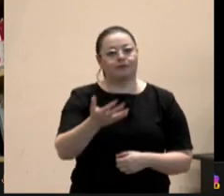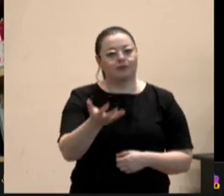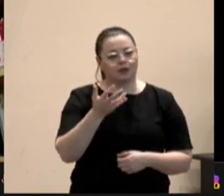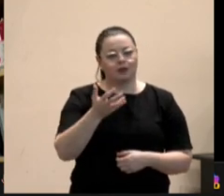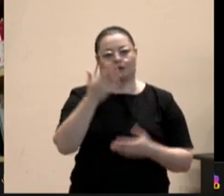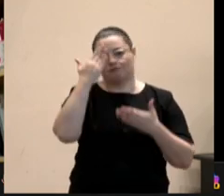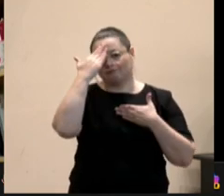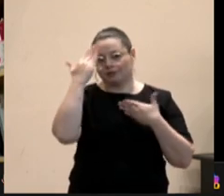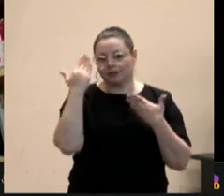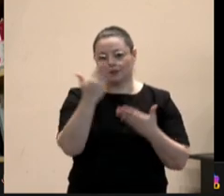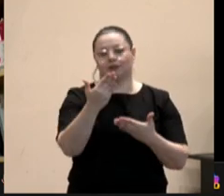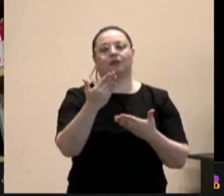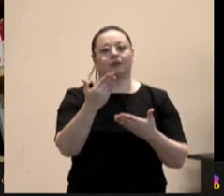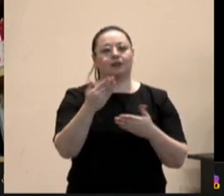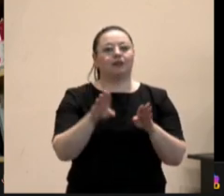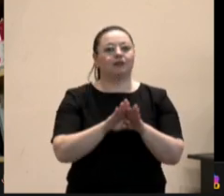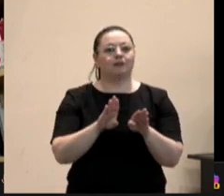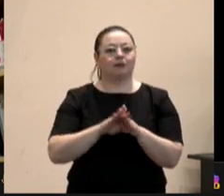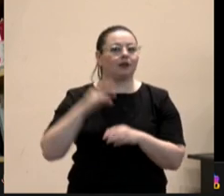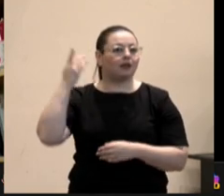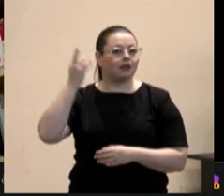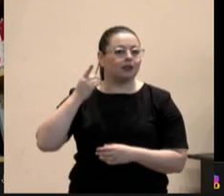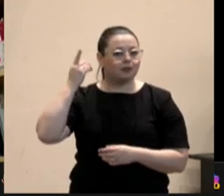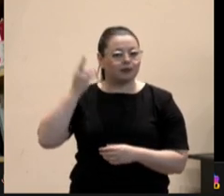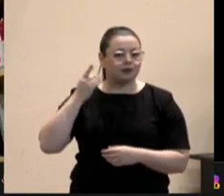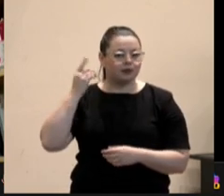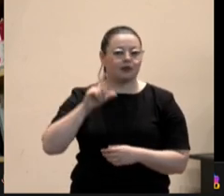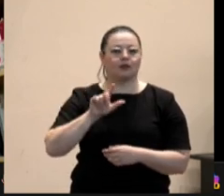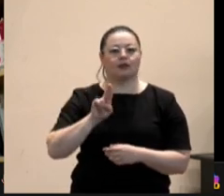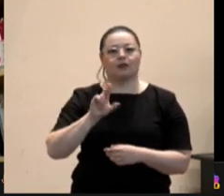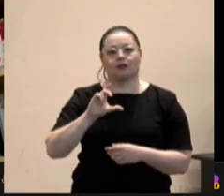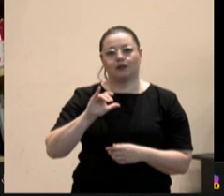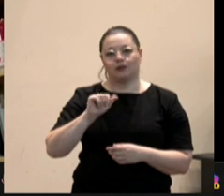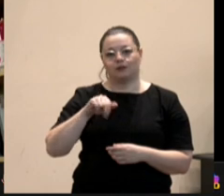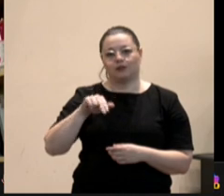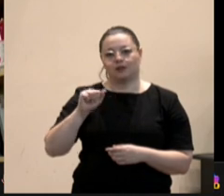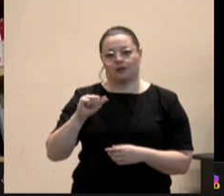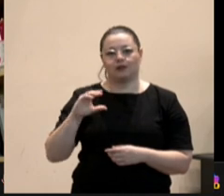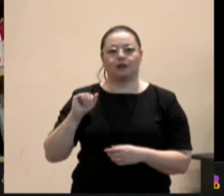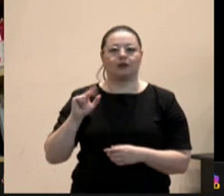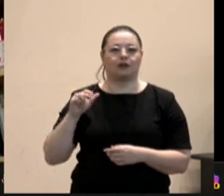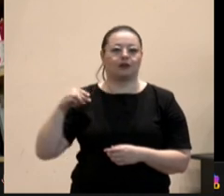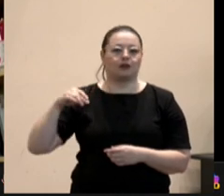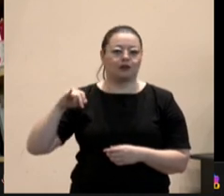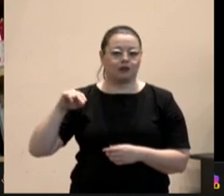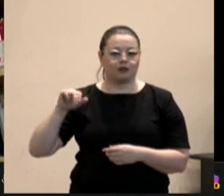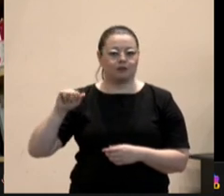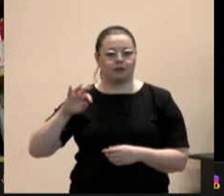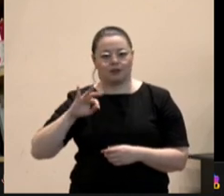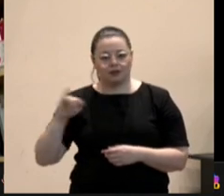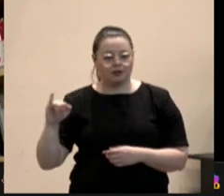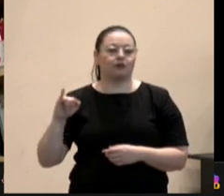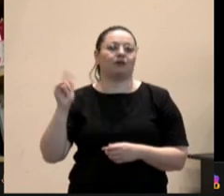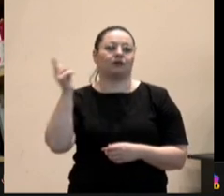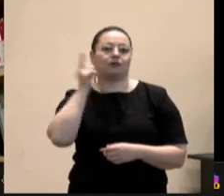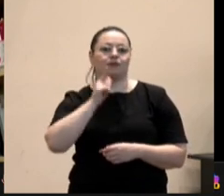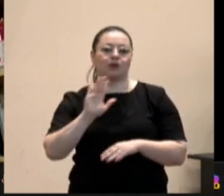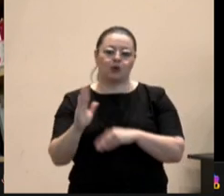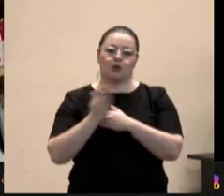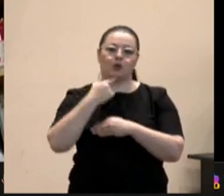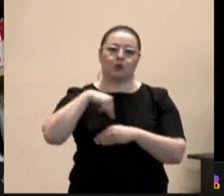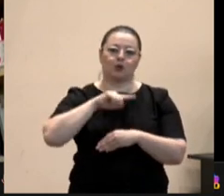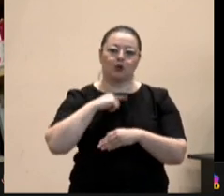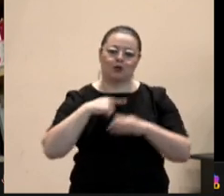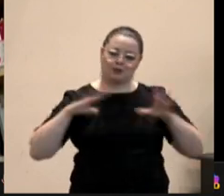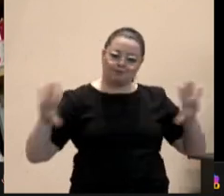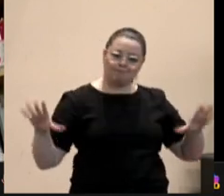à deputada Luciana Caminati por ter conseguido viabilizar a realização desse encontro,